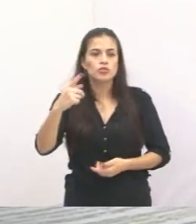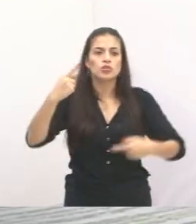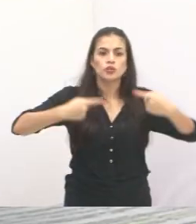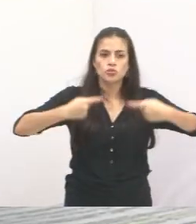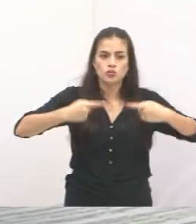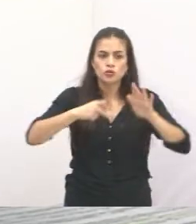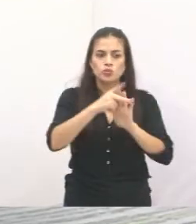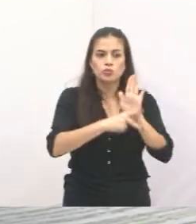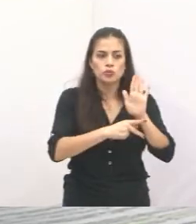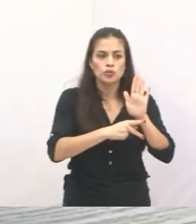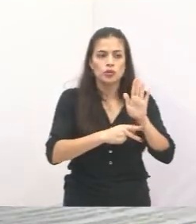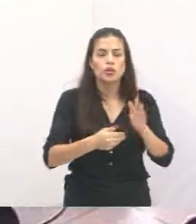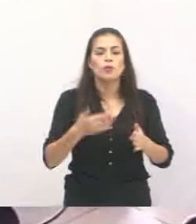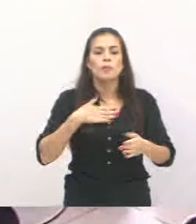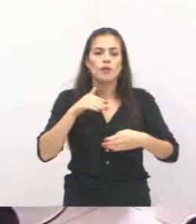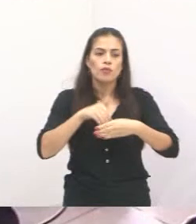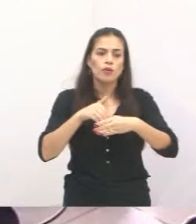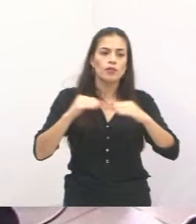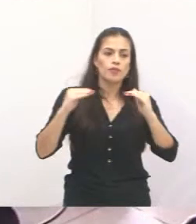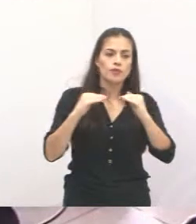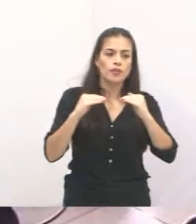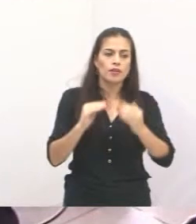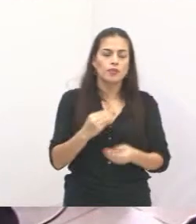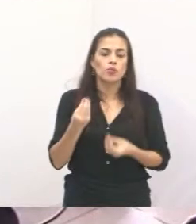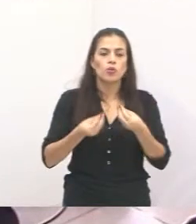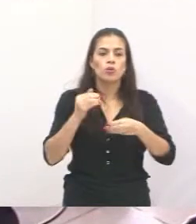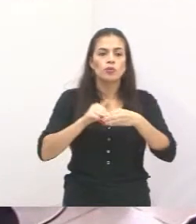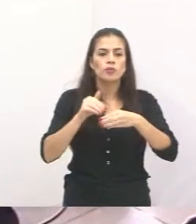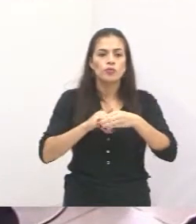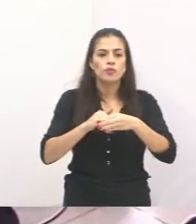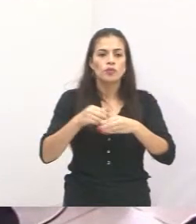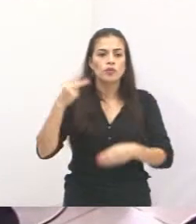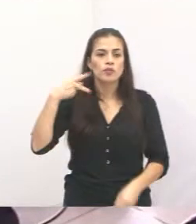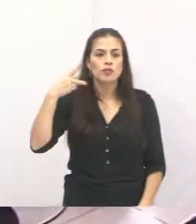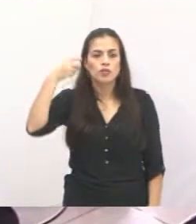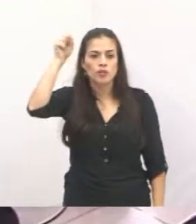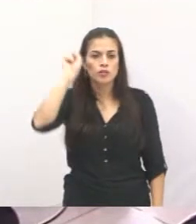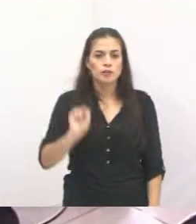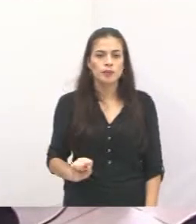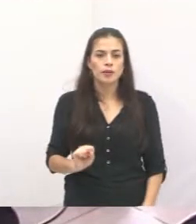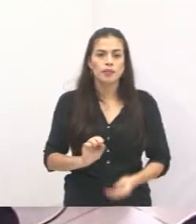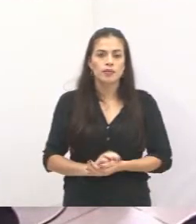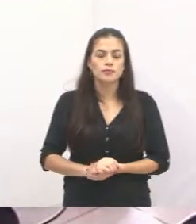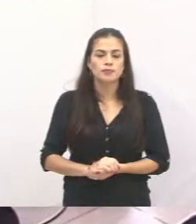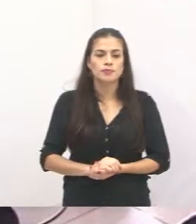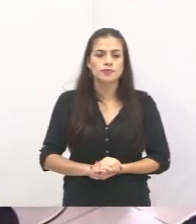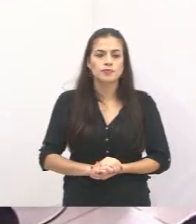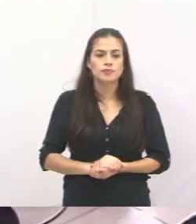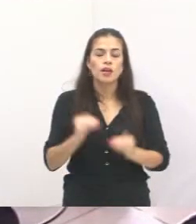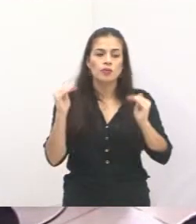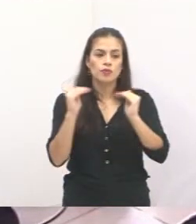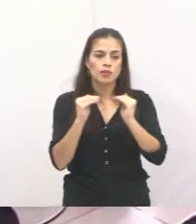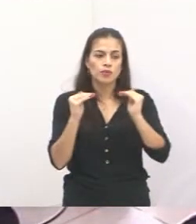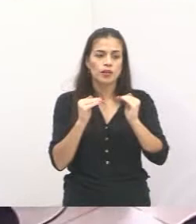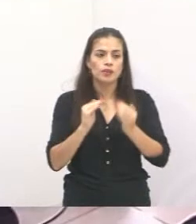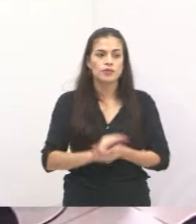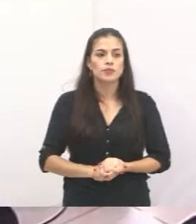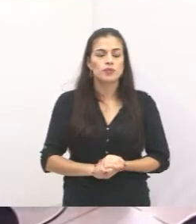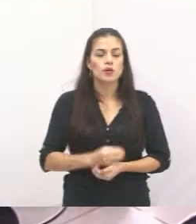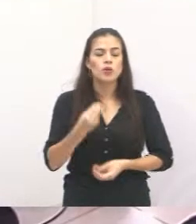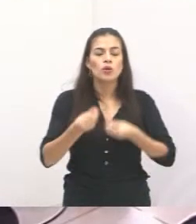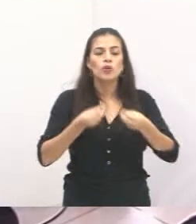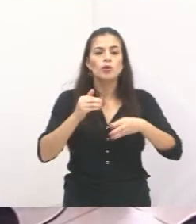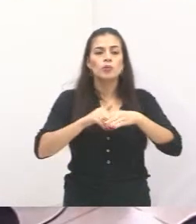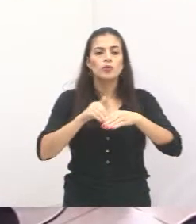é favorável. Como vota a vereadora Sônia Patas Amizade? Favorável. Como